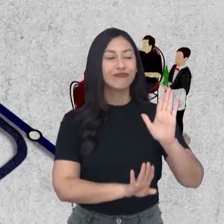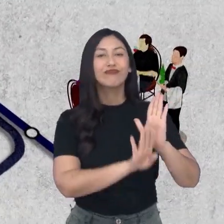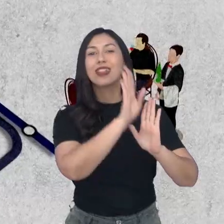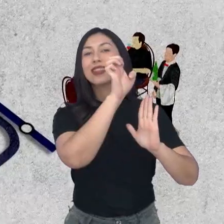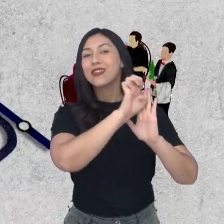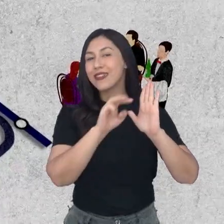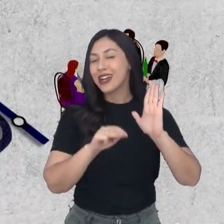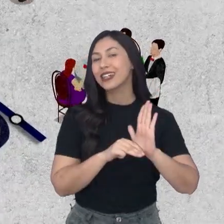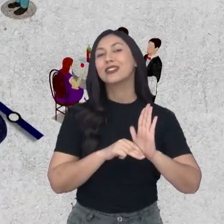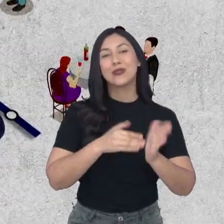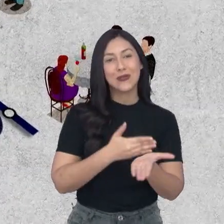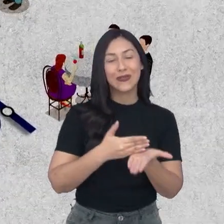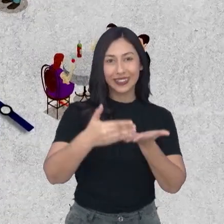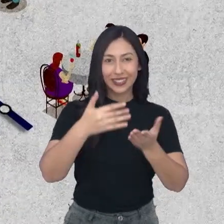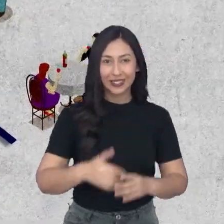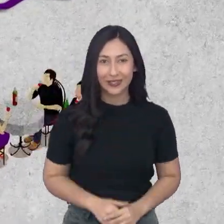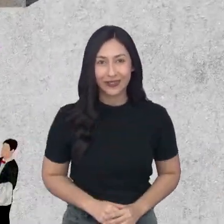Mercado está começando!